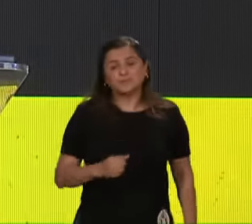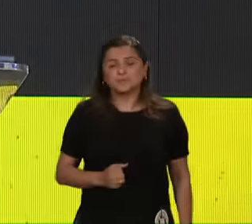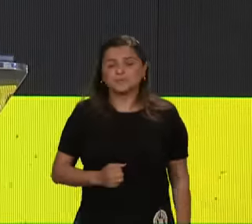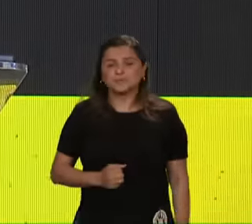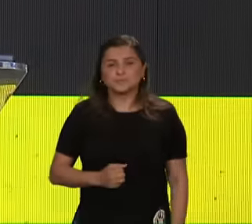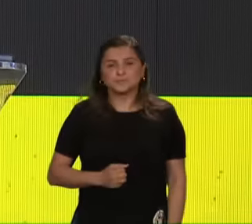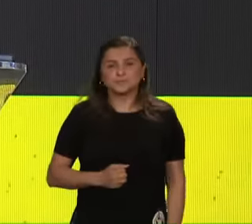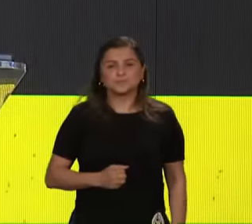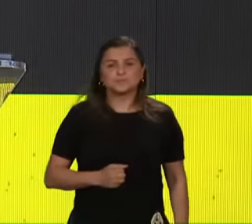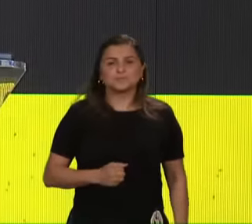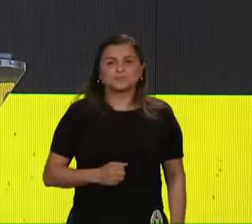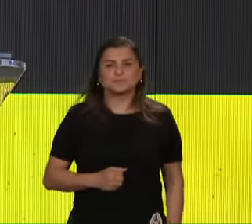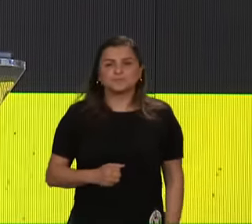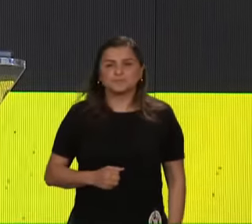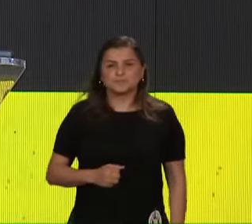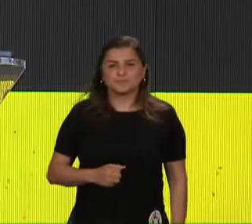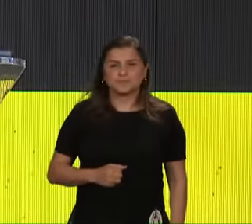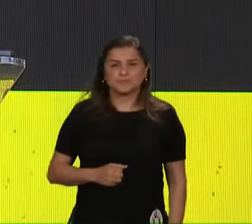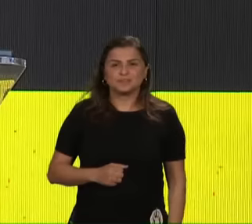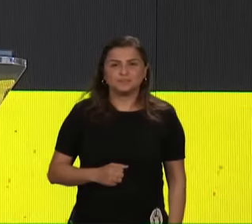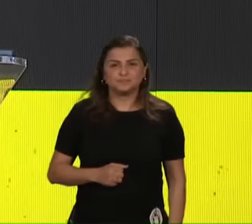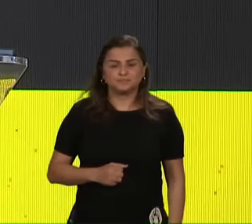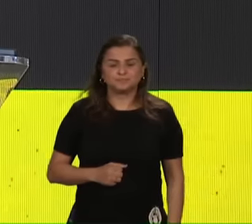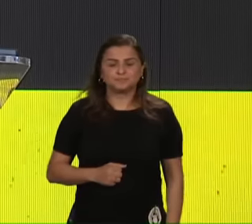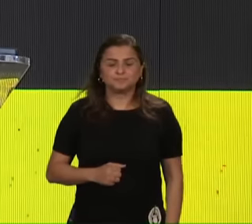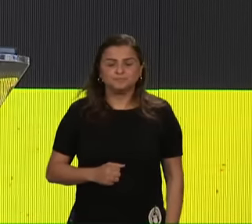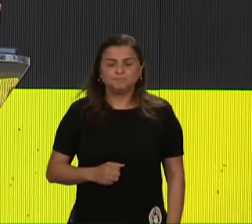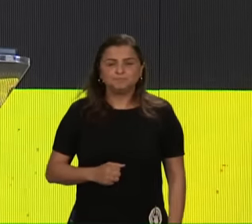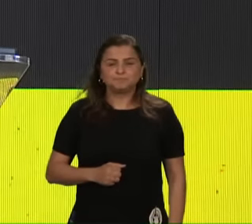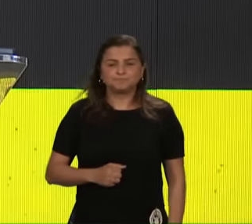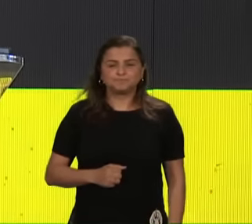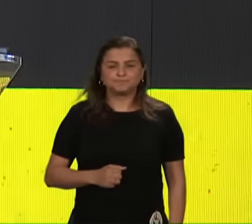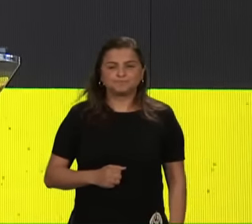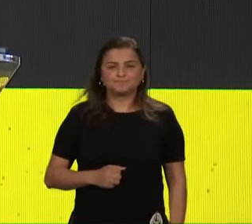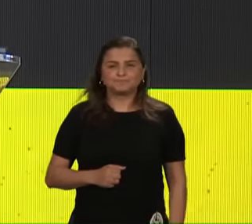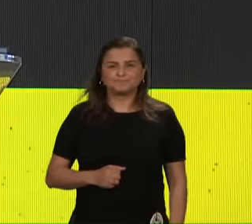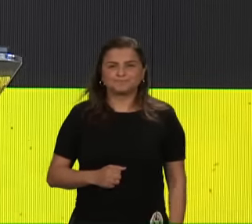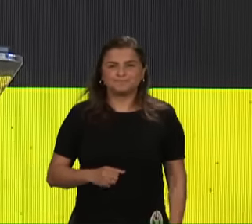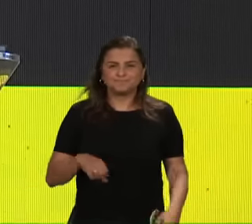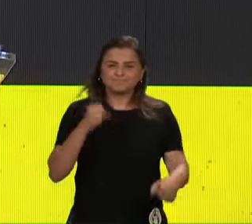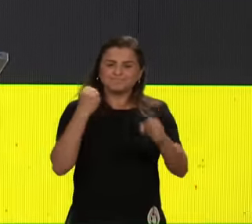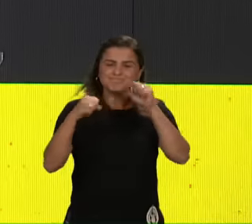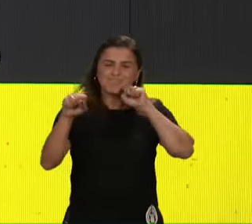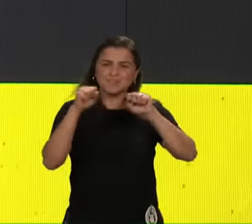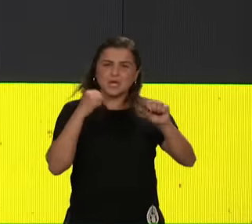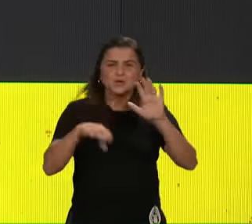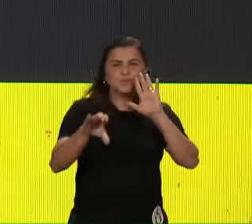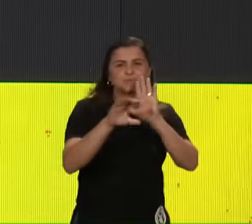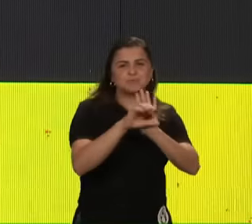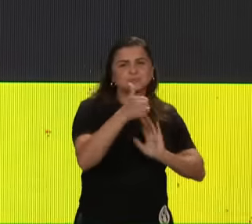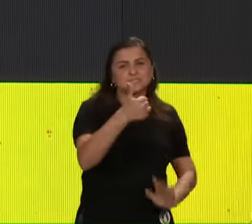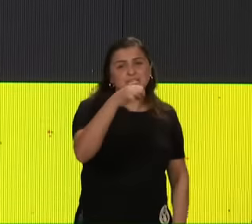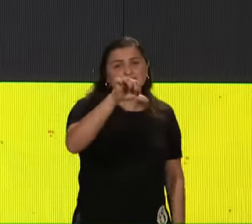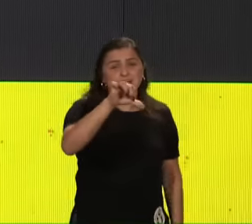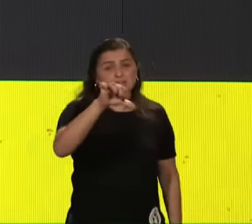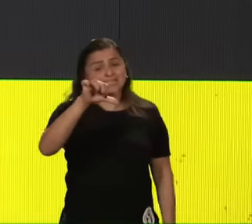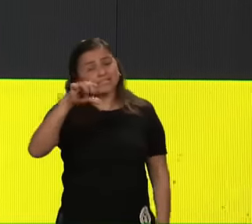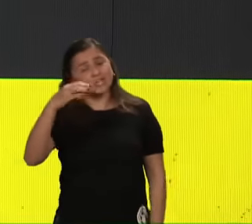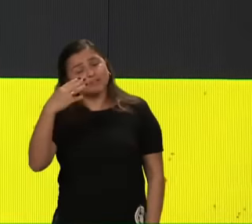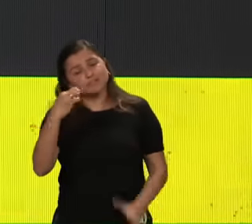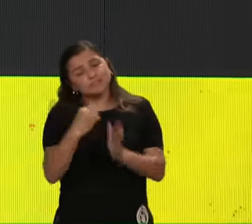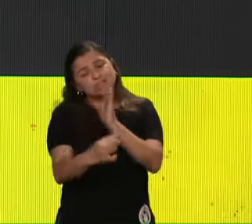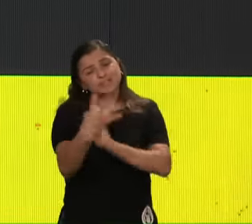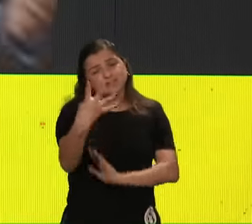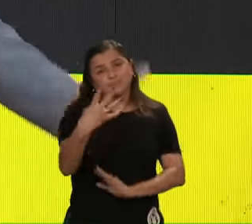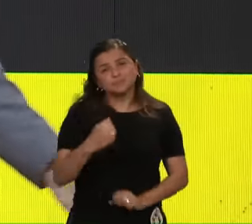Salmo 149, o verso de número 4. Diz assim a palavra: porque o